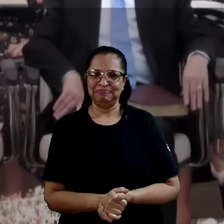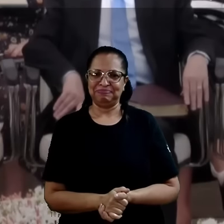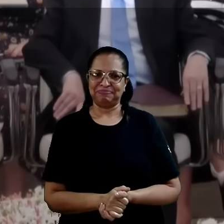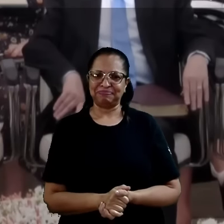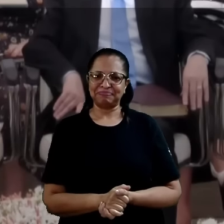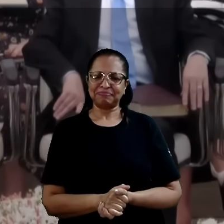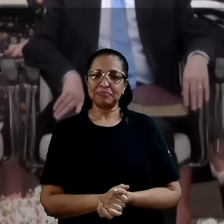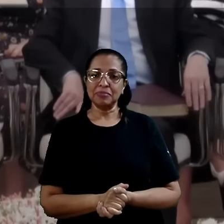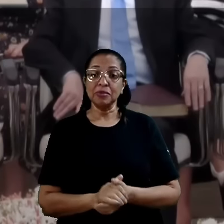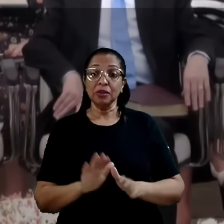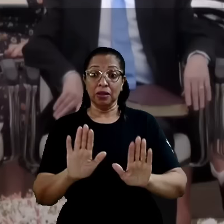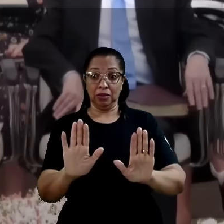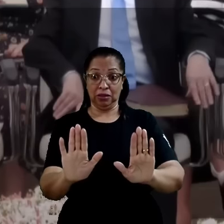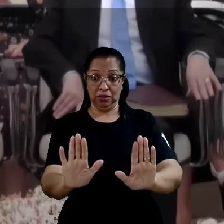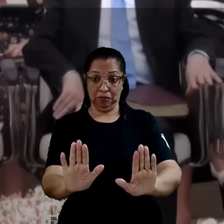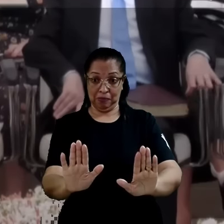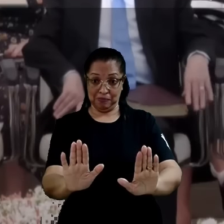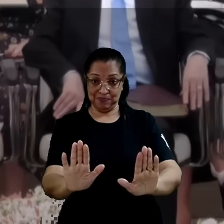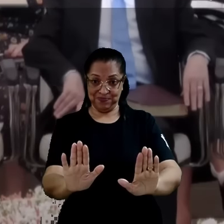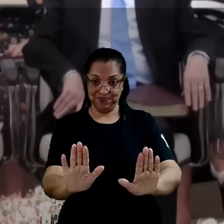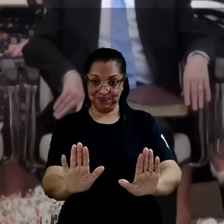mas aqui hoje a gente é